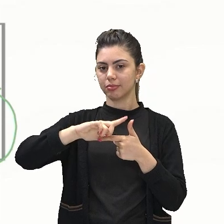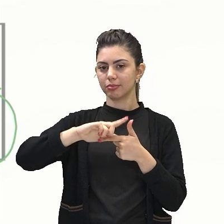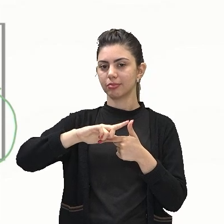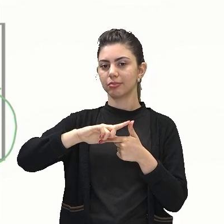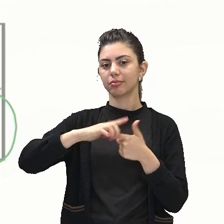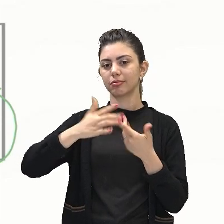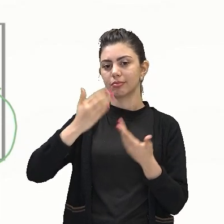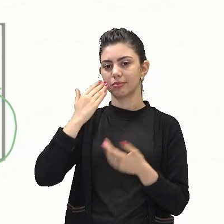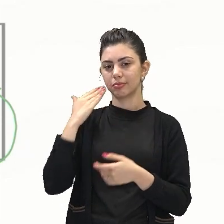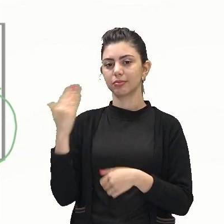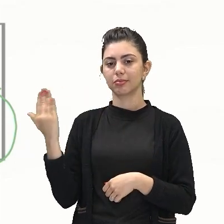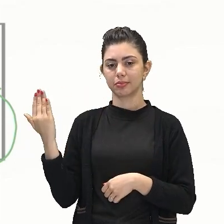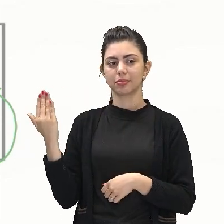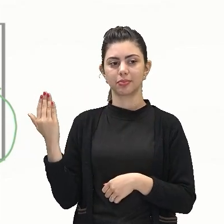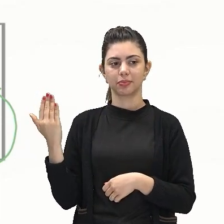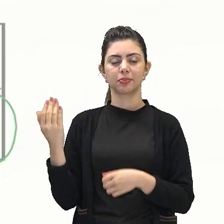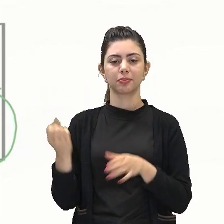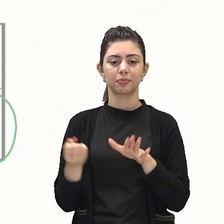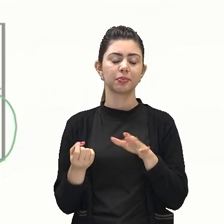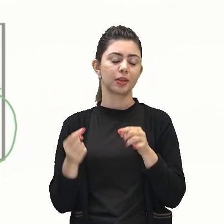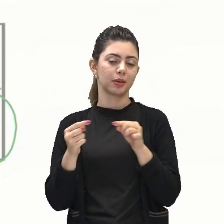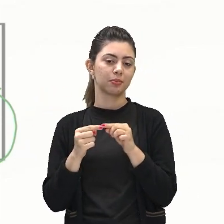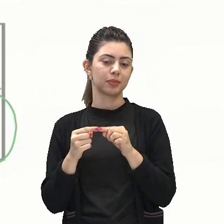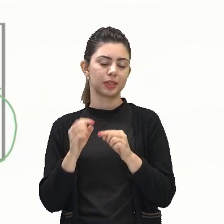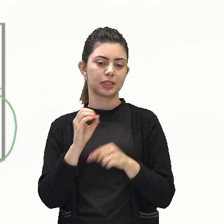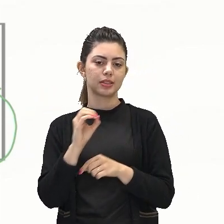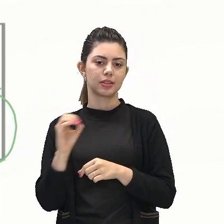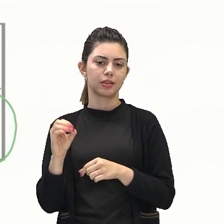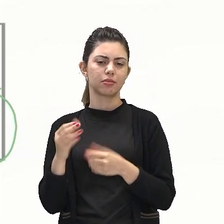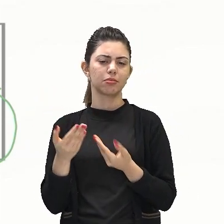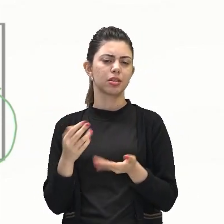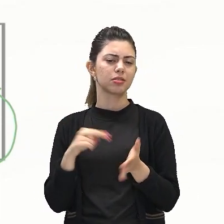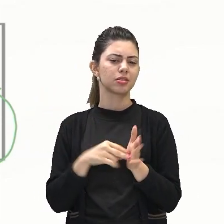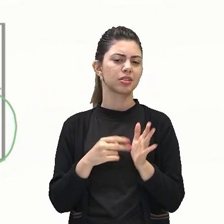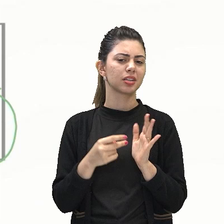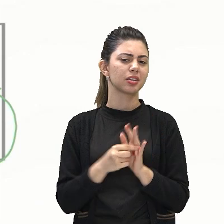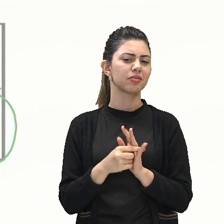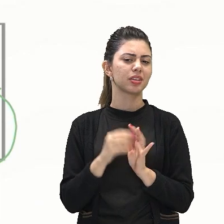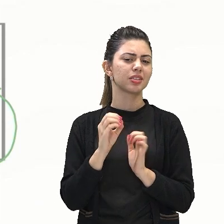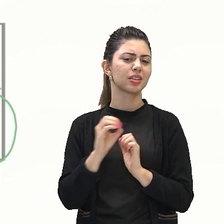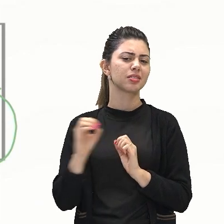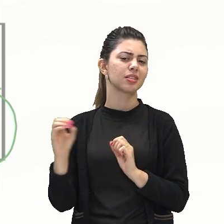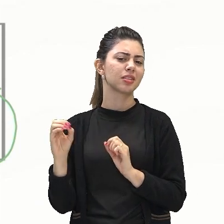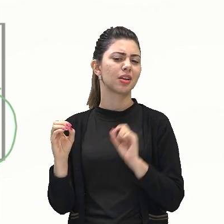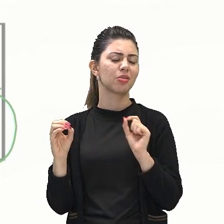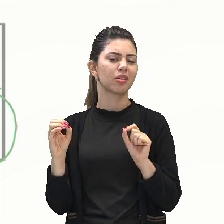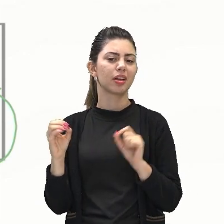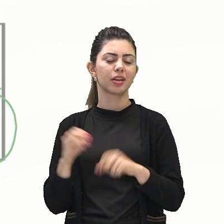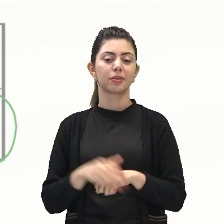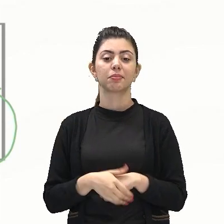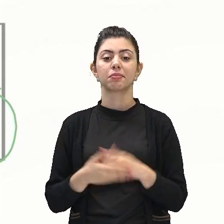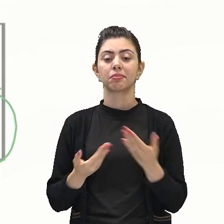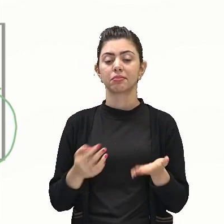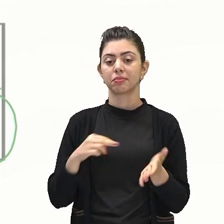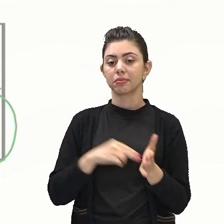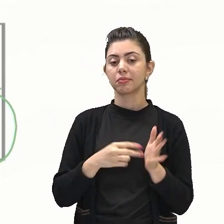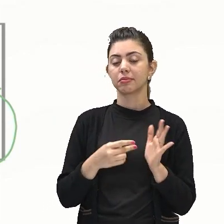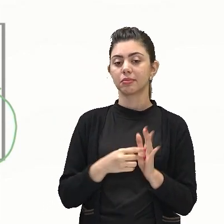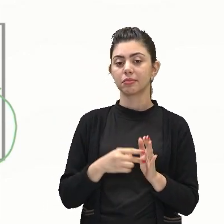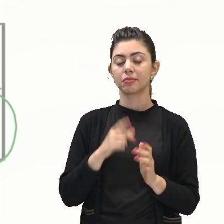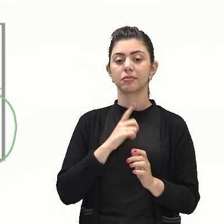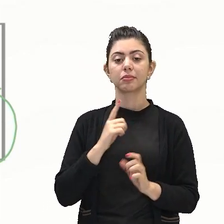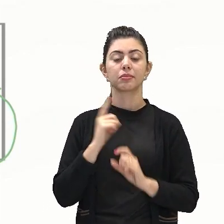0. Ok? E o que significa esses outros zeros aqui? Significa que nós vamos ter,